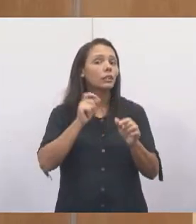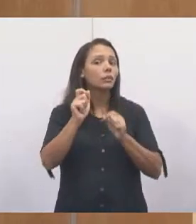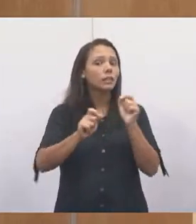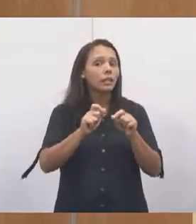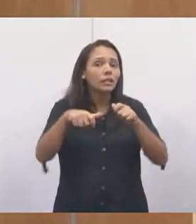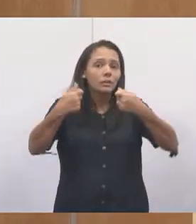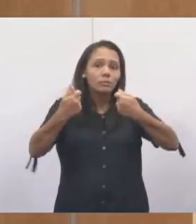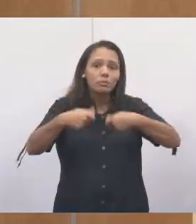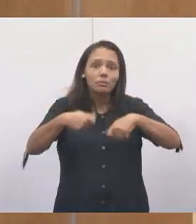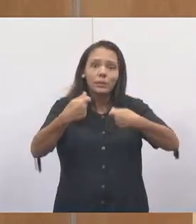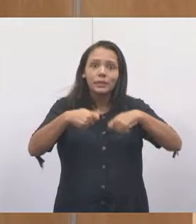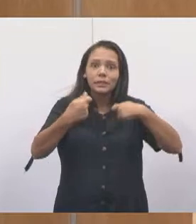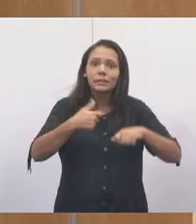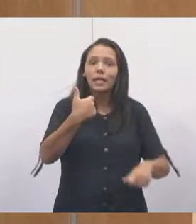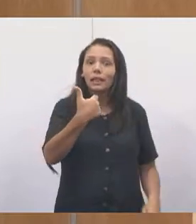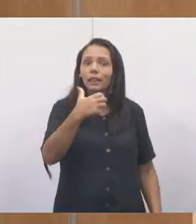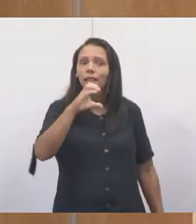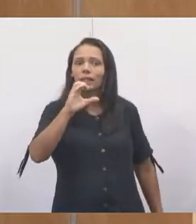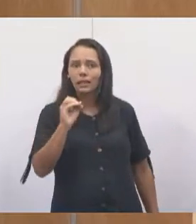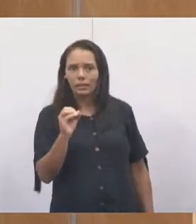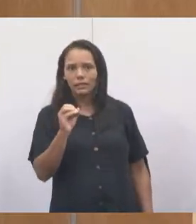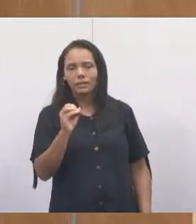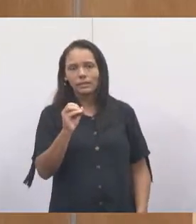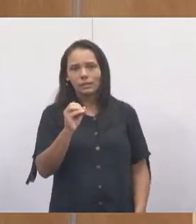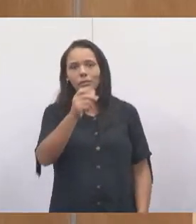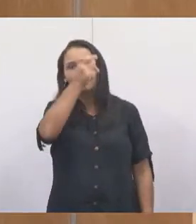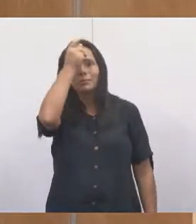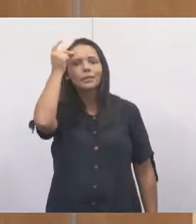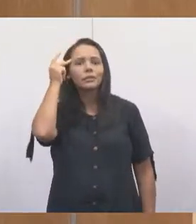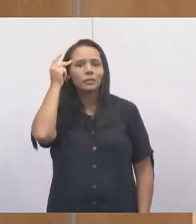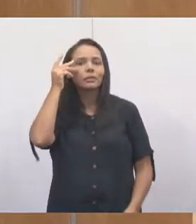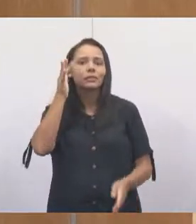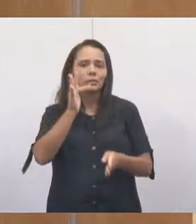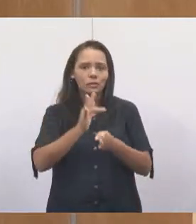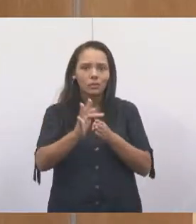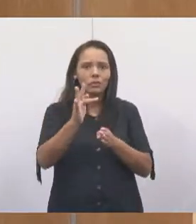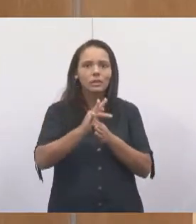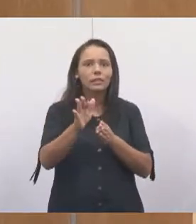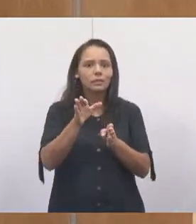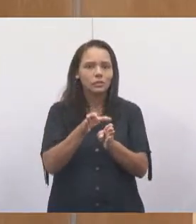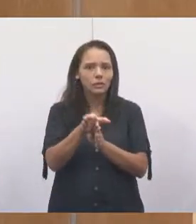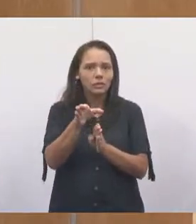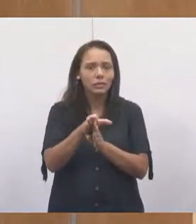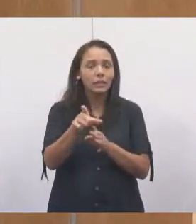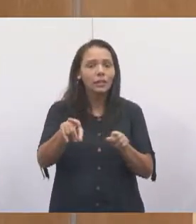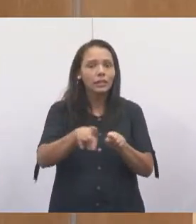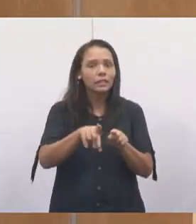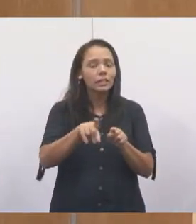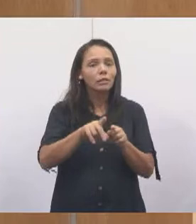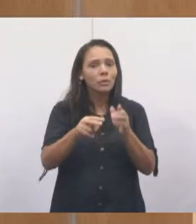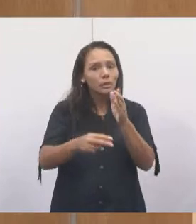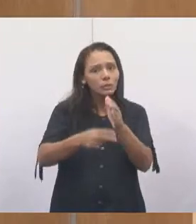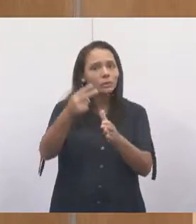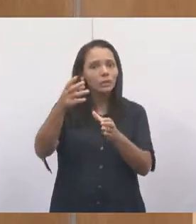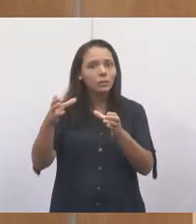conselheiros tutelares no conselho atual, mas poderia se ter o segundo conselho tutelar já na cidade